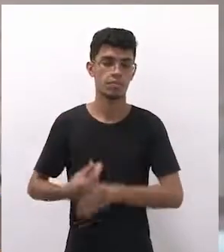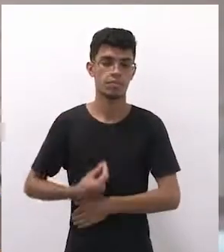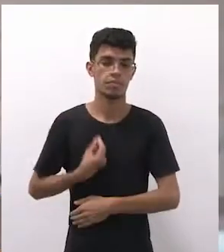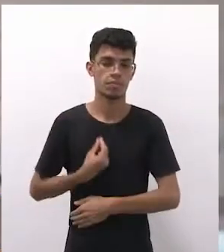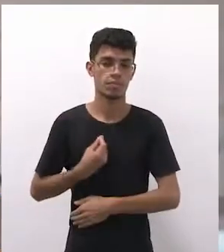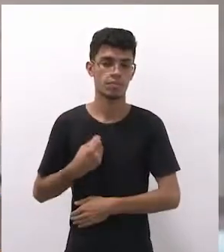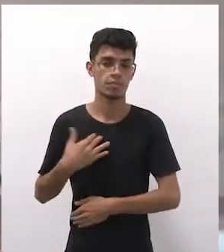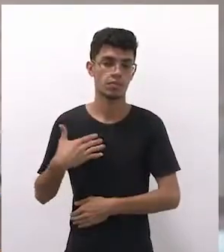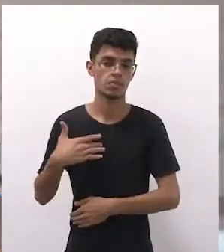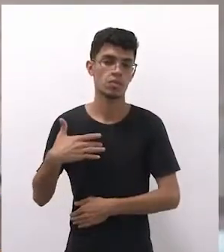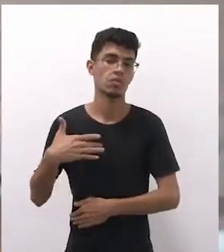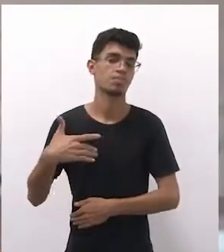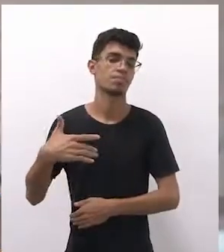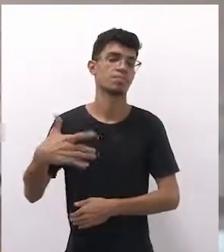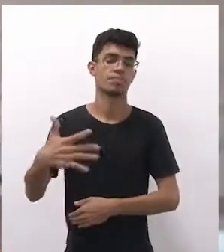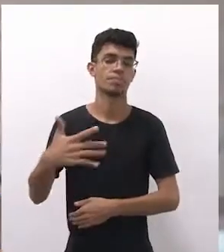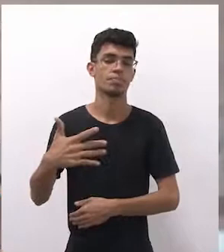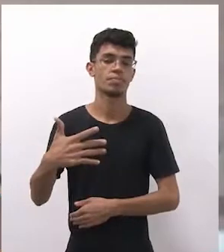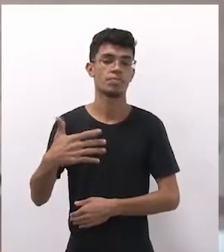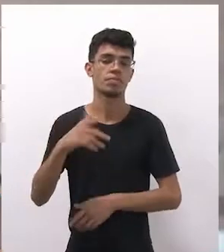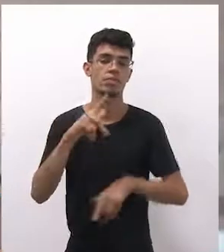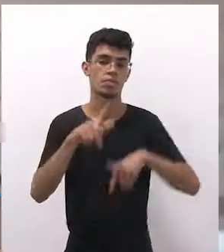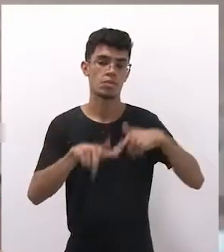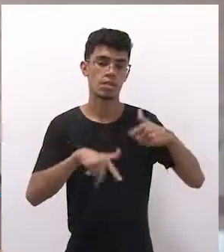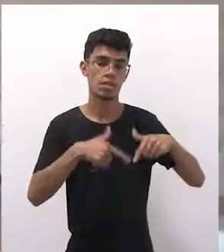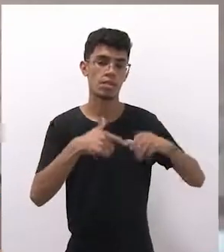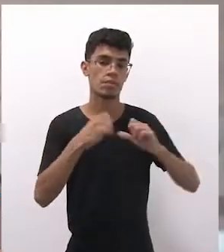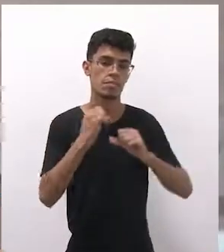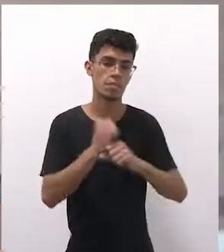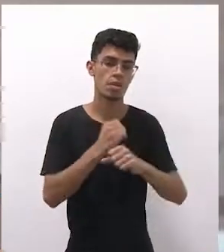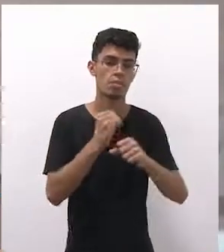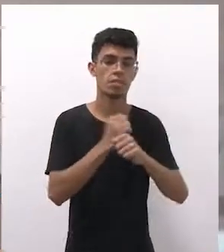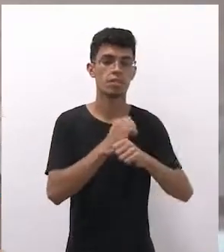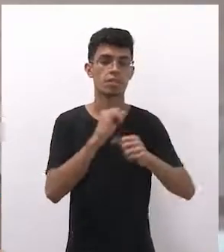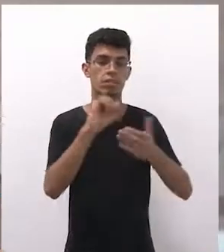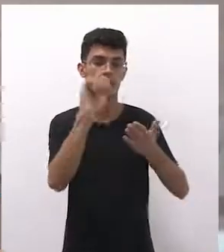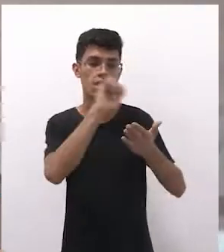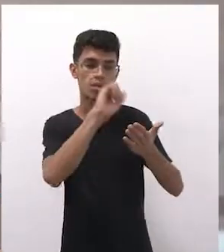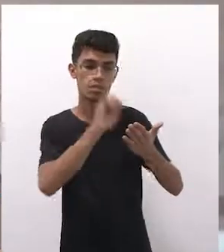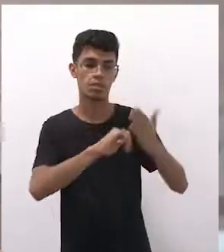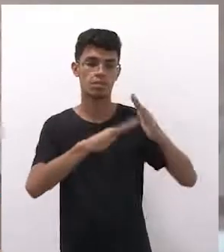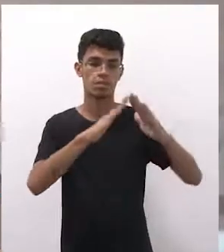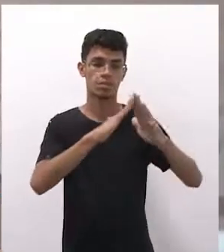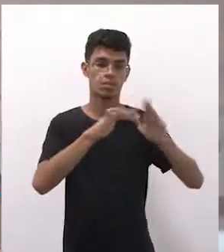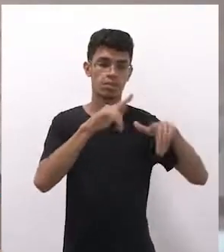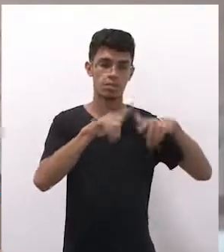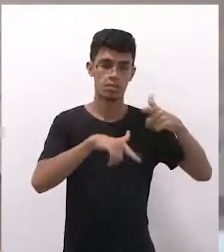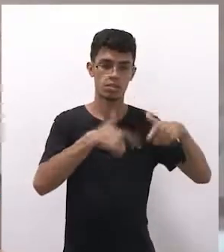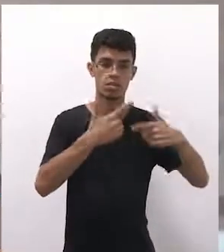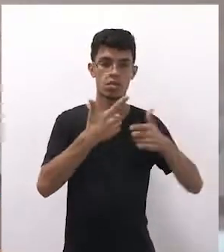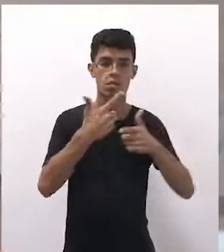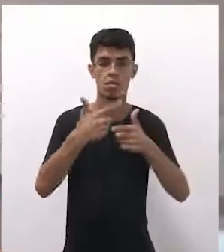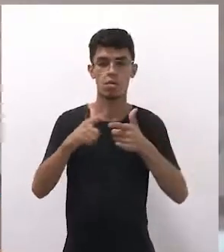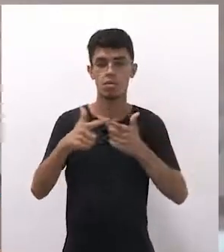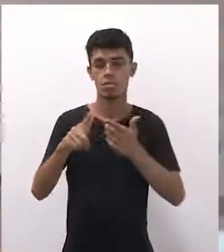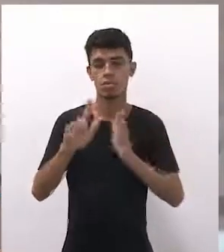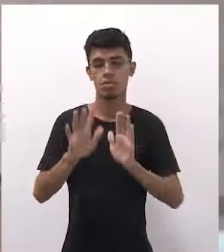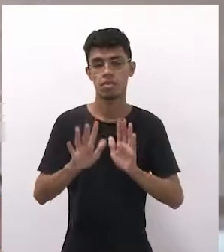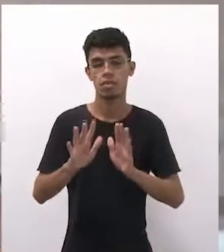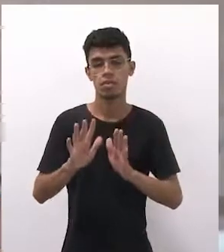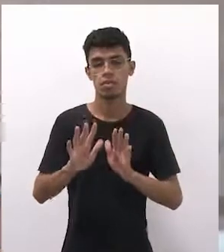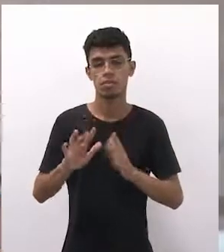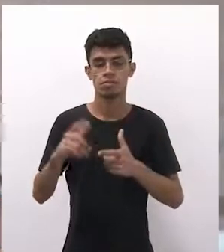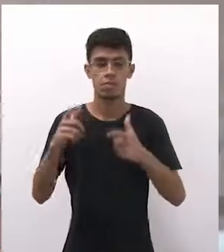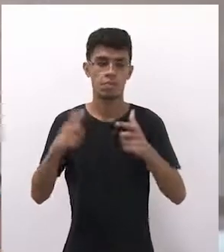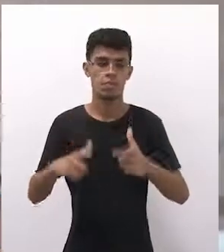da limpeza uma vida inteira. O que não seria um problema, porque aí a gente pensar, né, o valor que a gente dá para